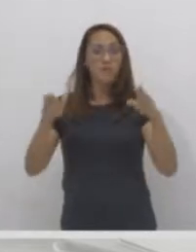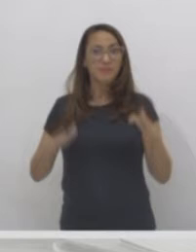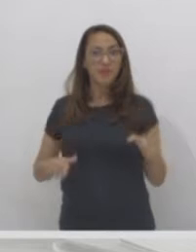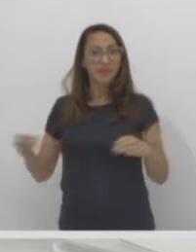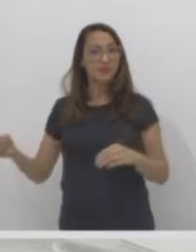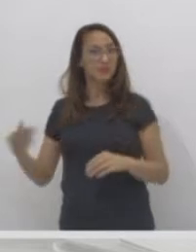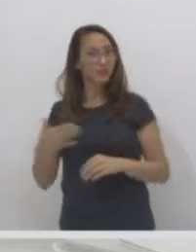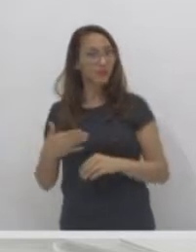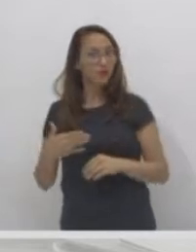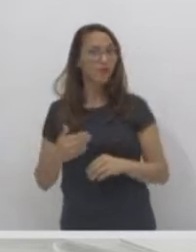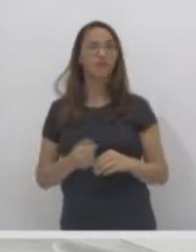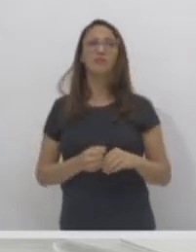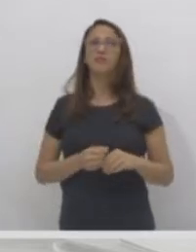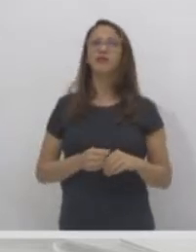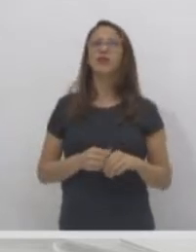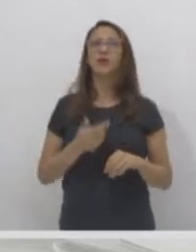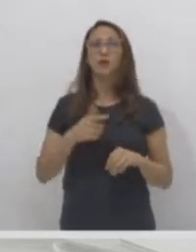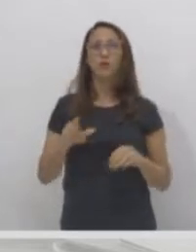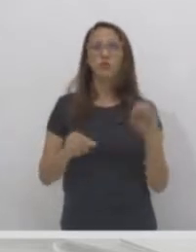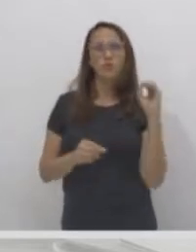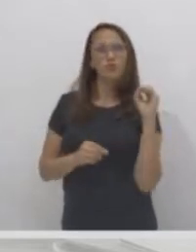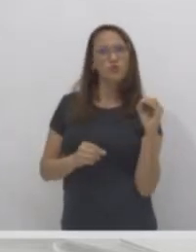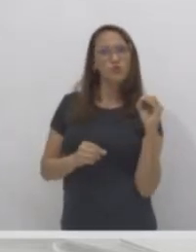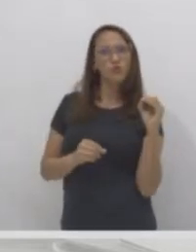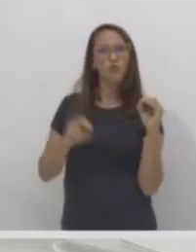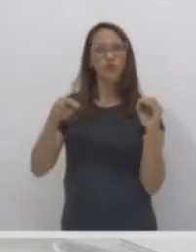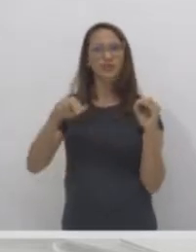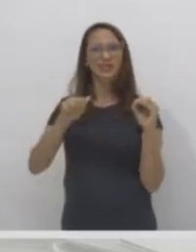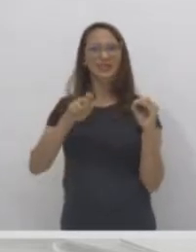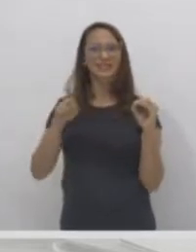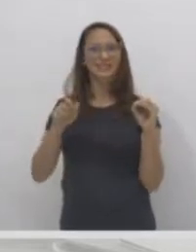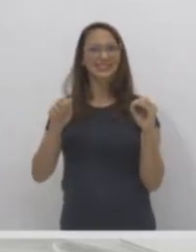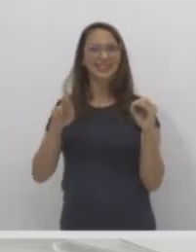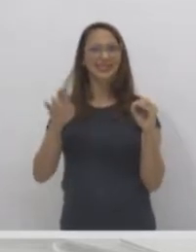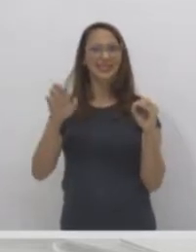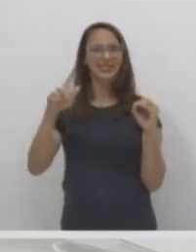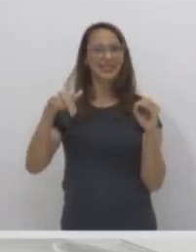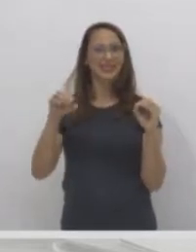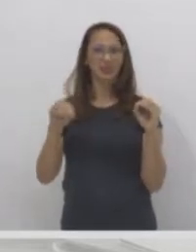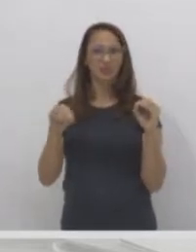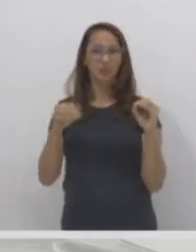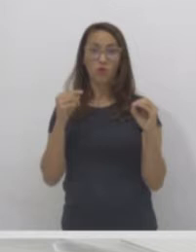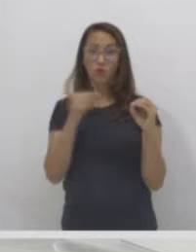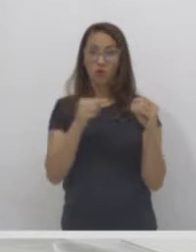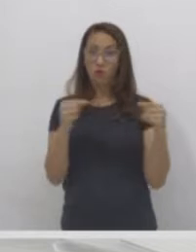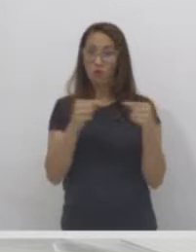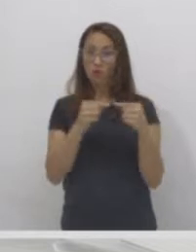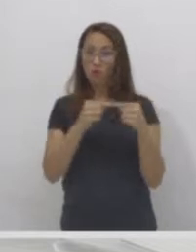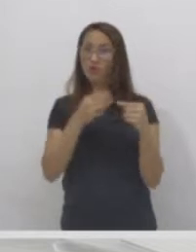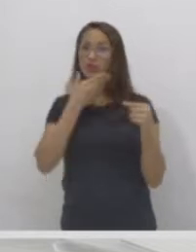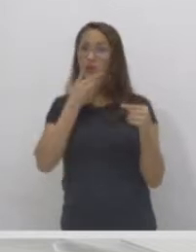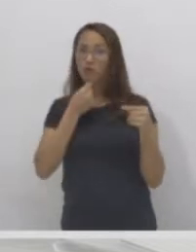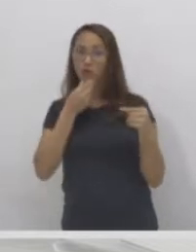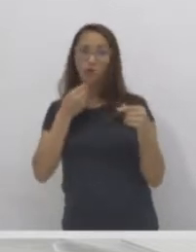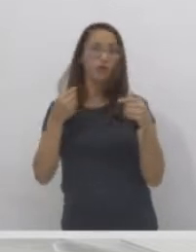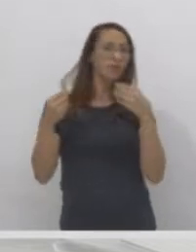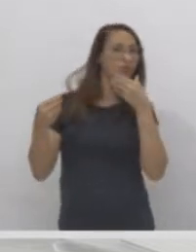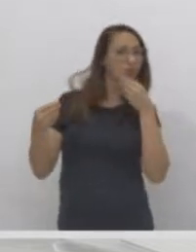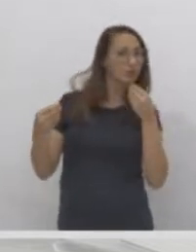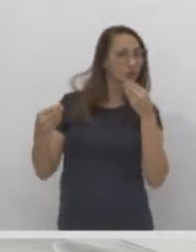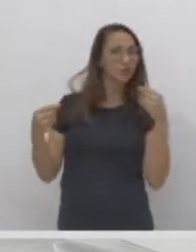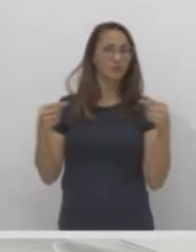indefinido. O Nazareno, por que é o e não há? Porque masculino tem que combinar com masculino. Um